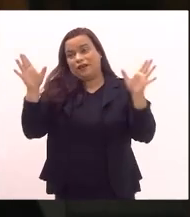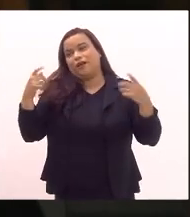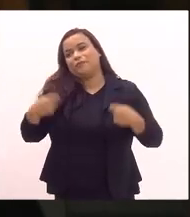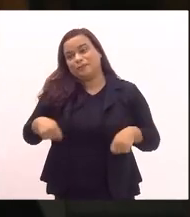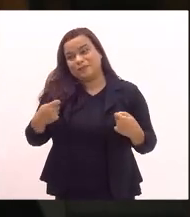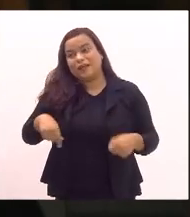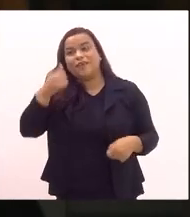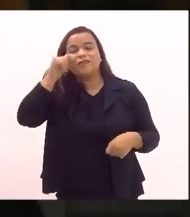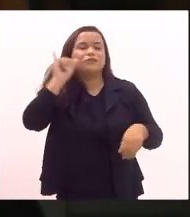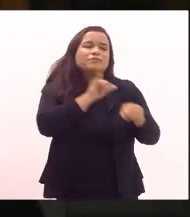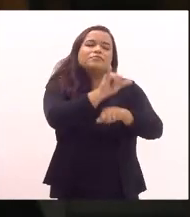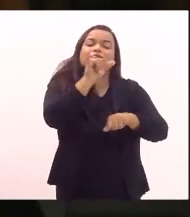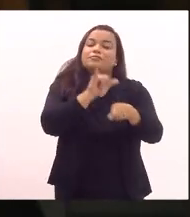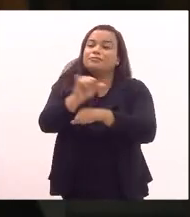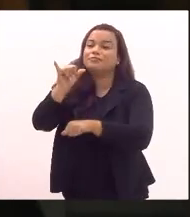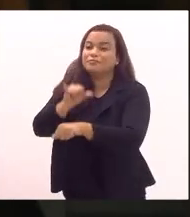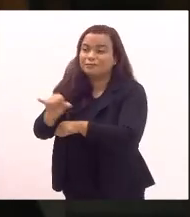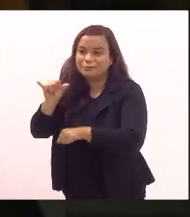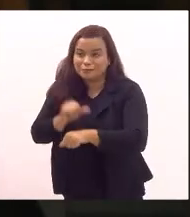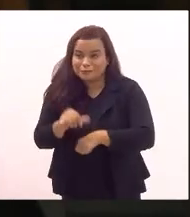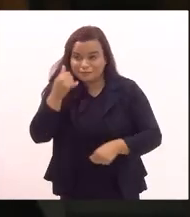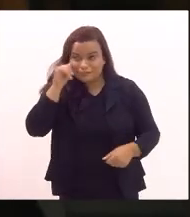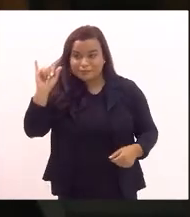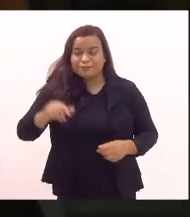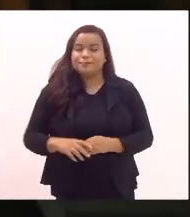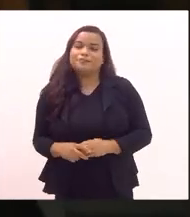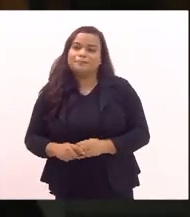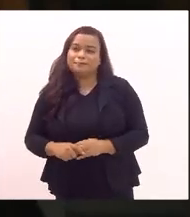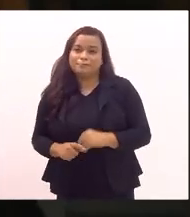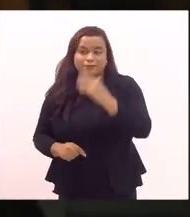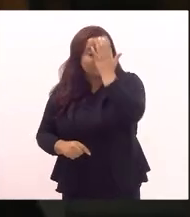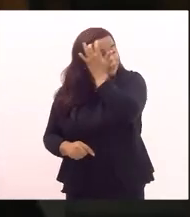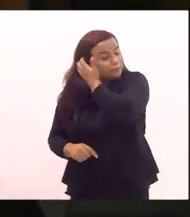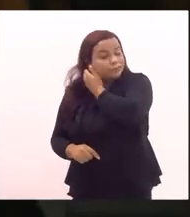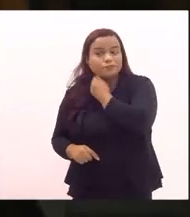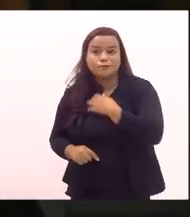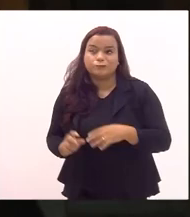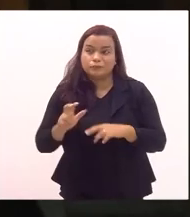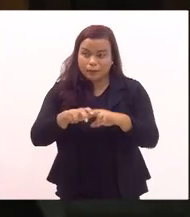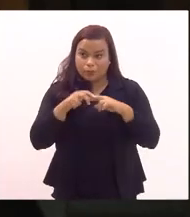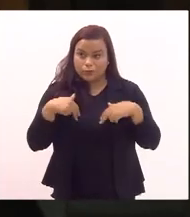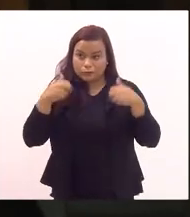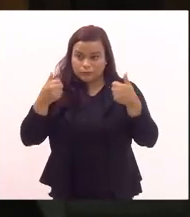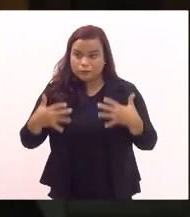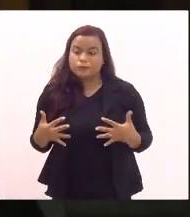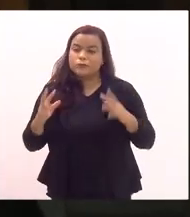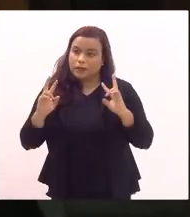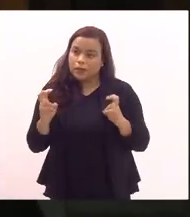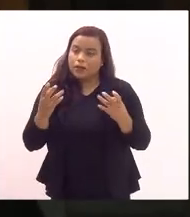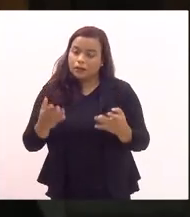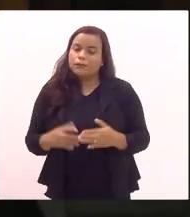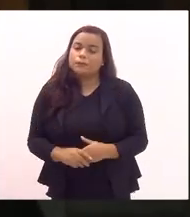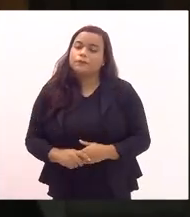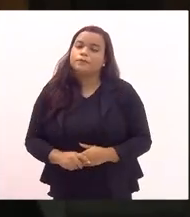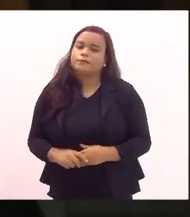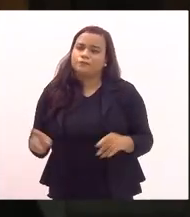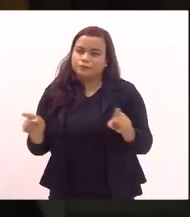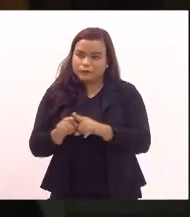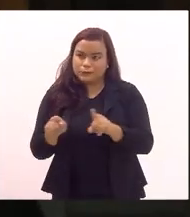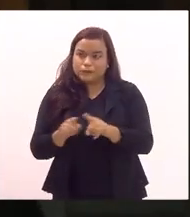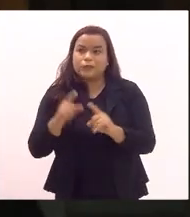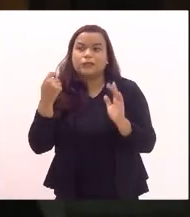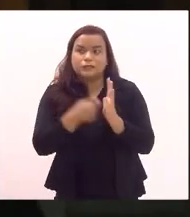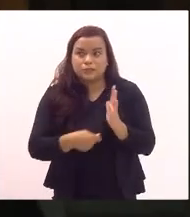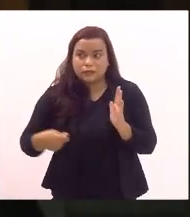gato como lebre chora Presidente por isso tô puxando esse tema e vou